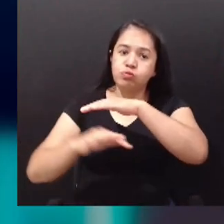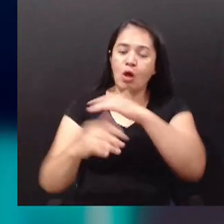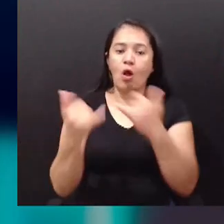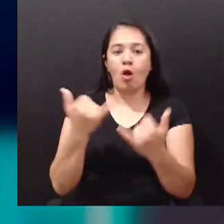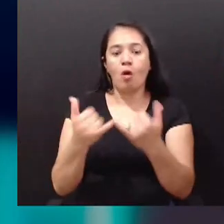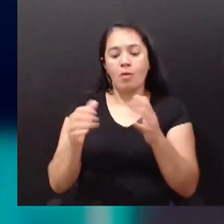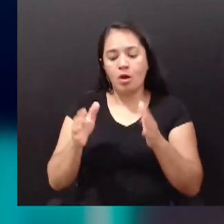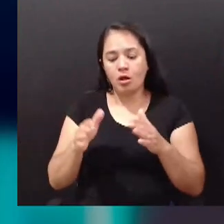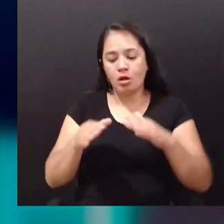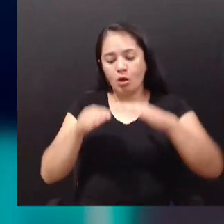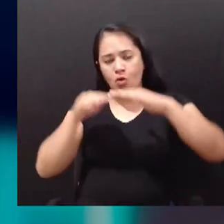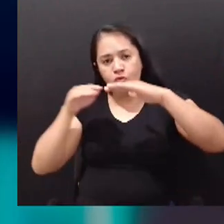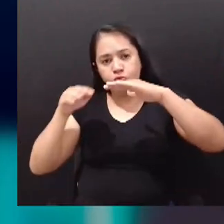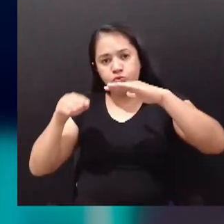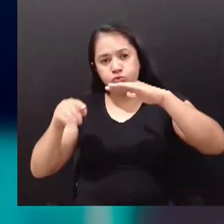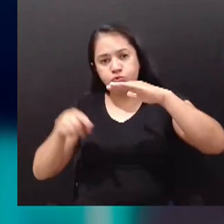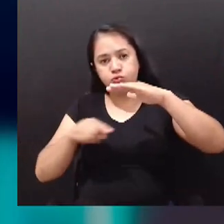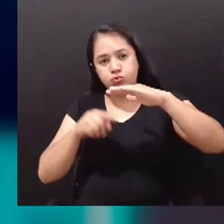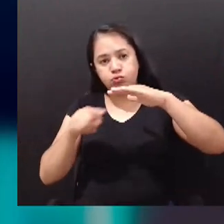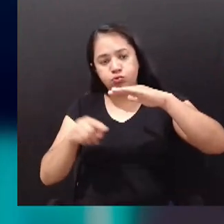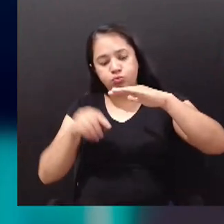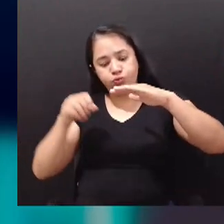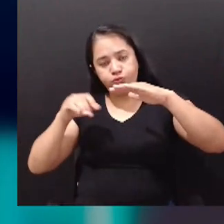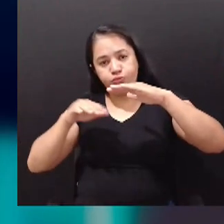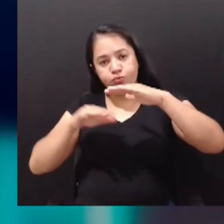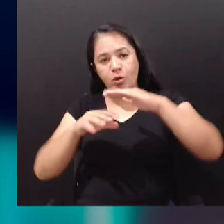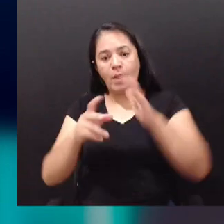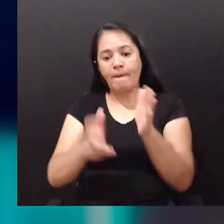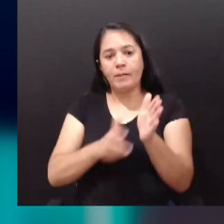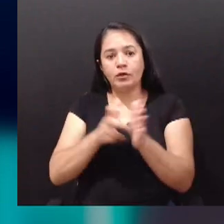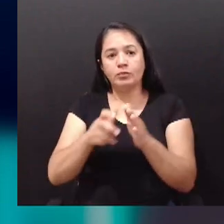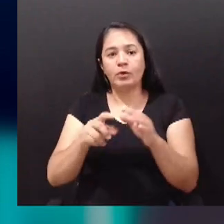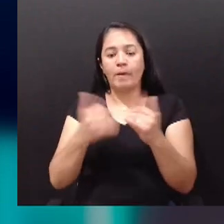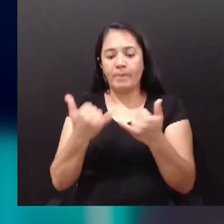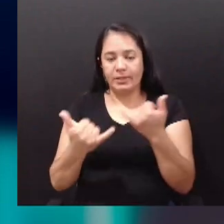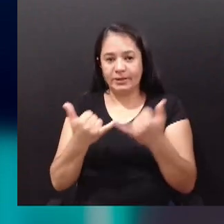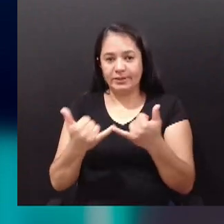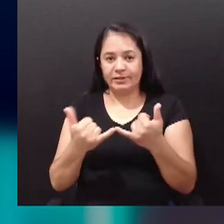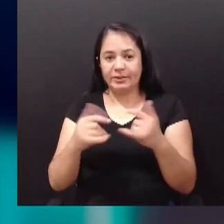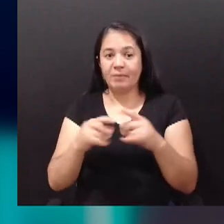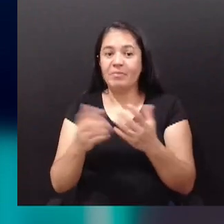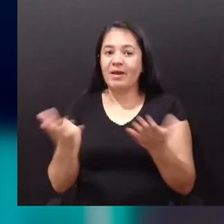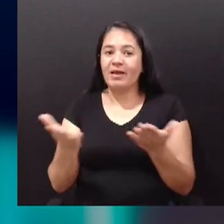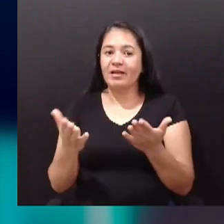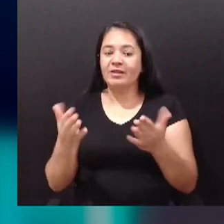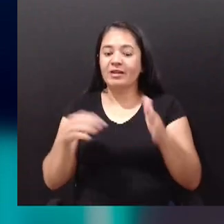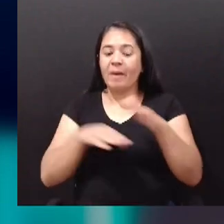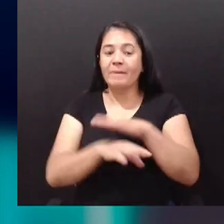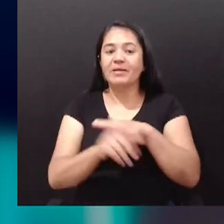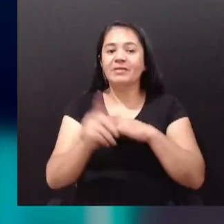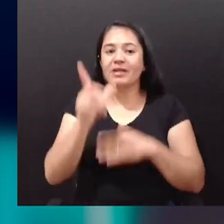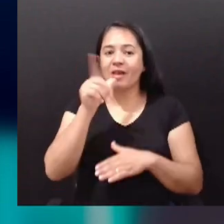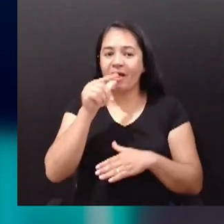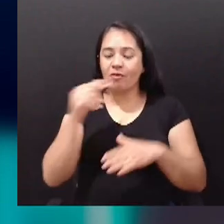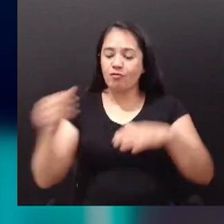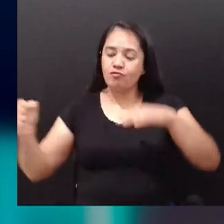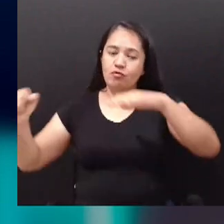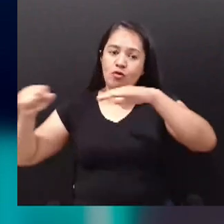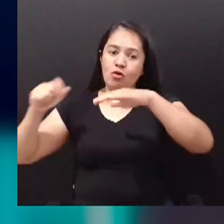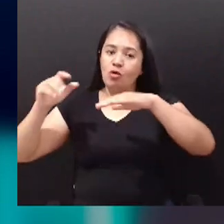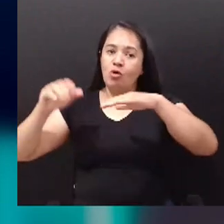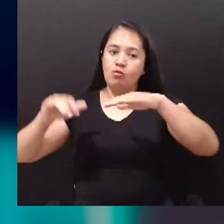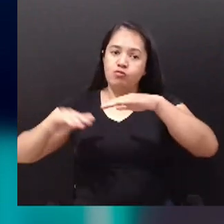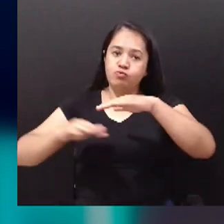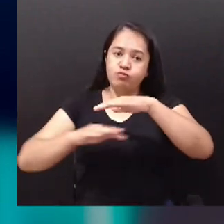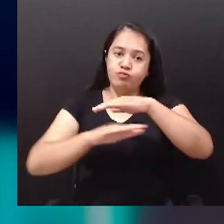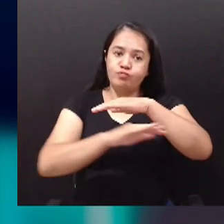um metrô, né? Só que ele vai transportar água que vai vir da Princesa do Oeste por aquele caminho que eu já mostrei